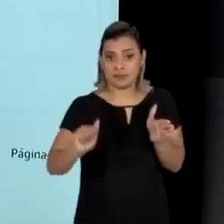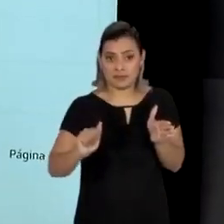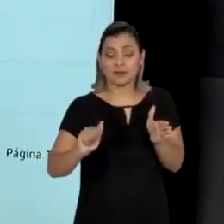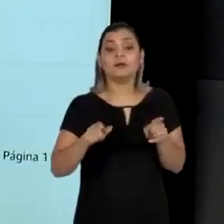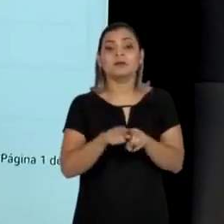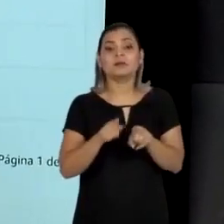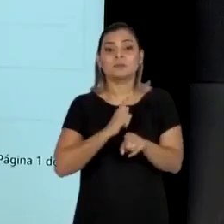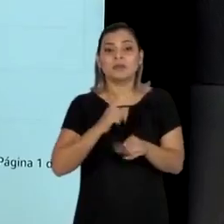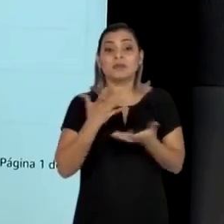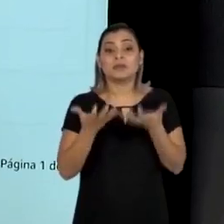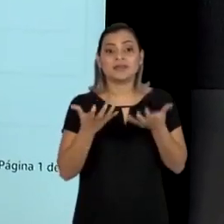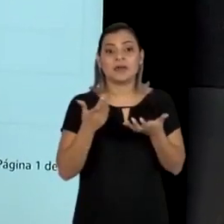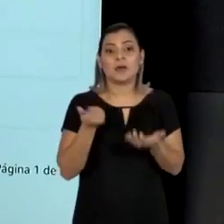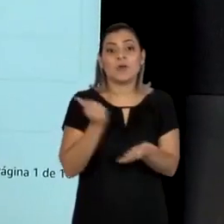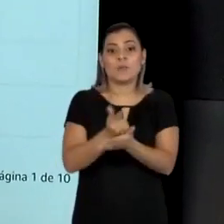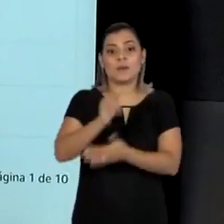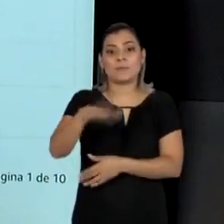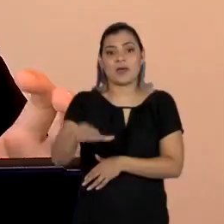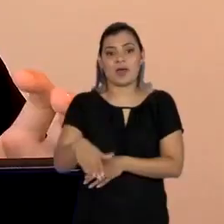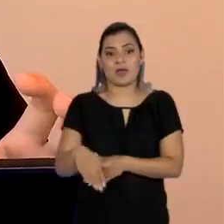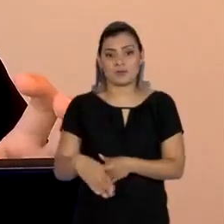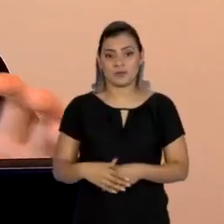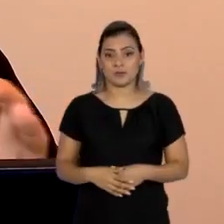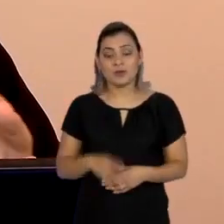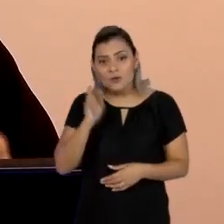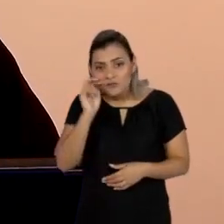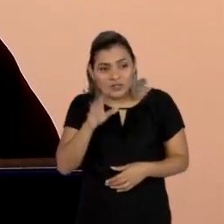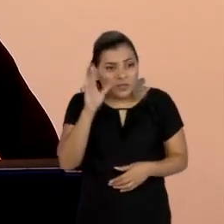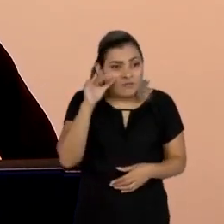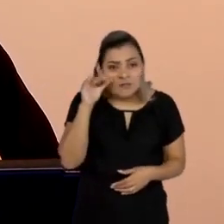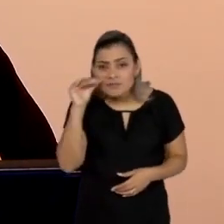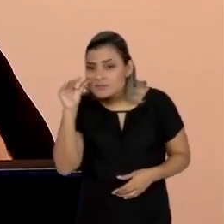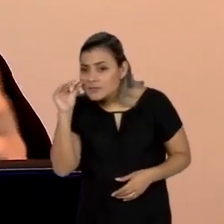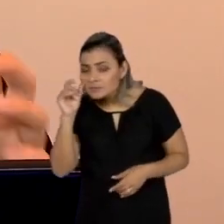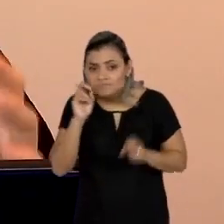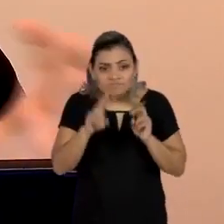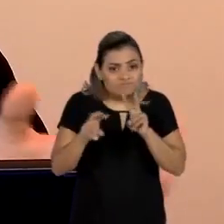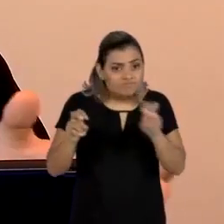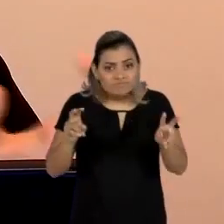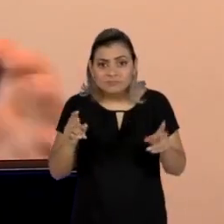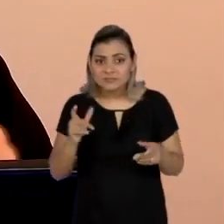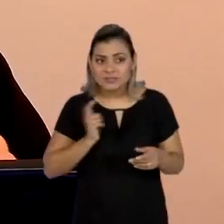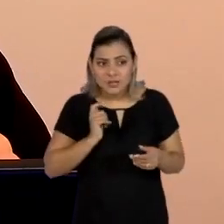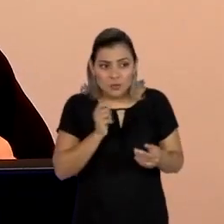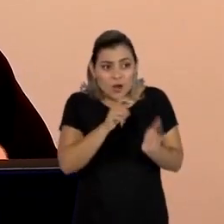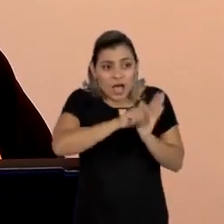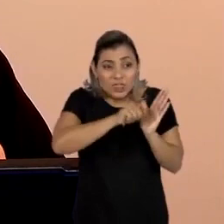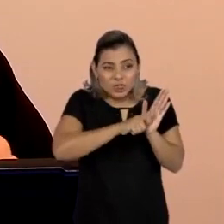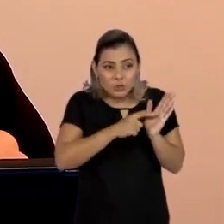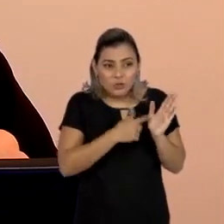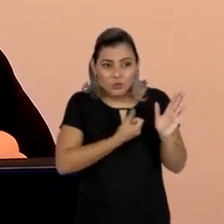o melhor valor. Eu entro no site, olho, noto o valor